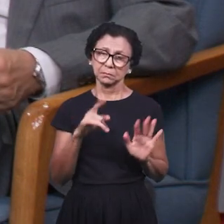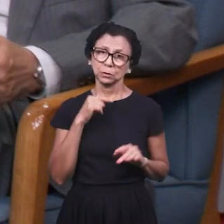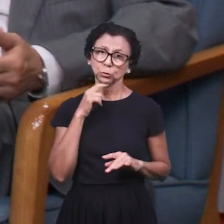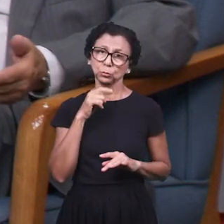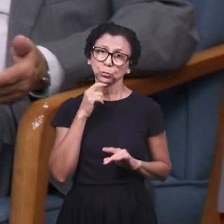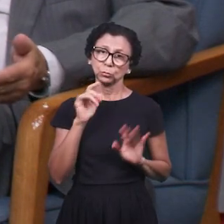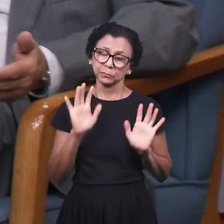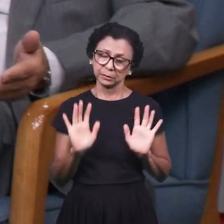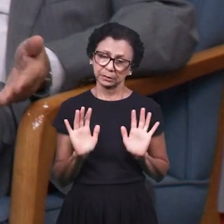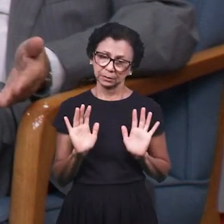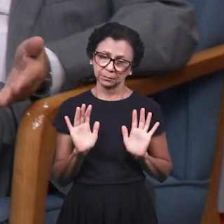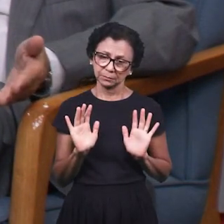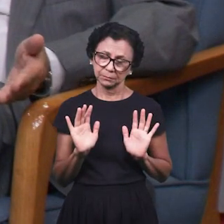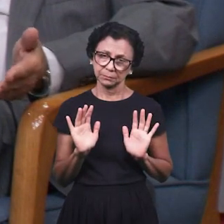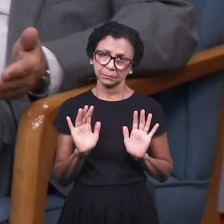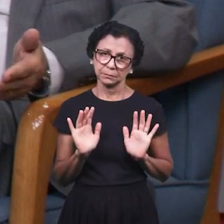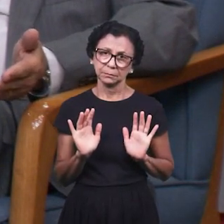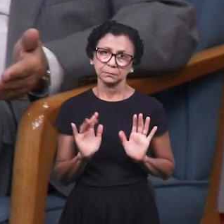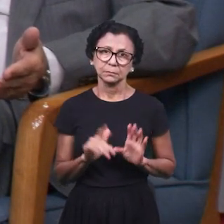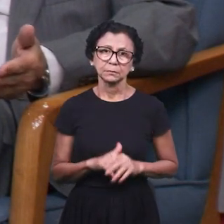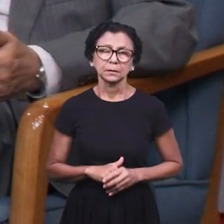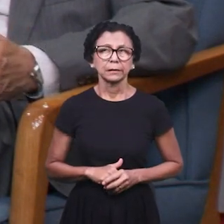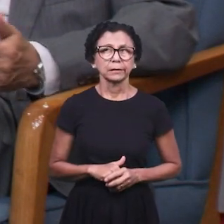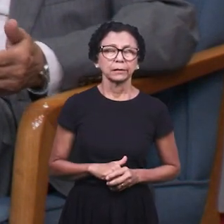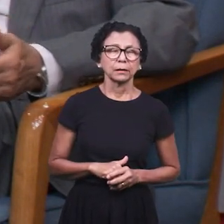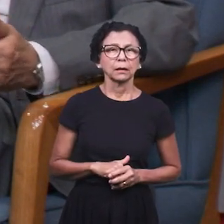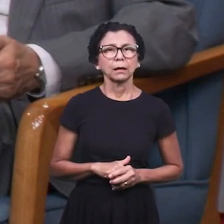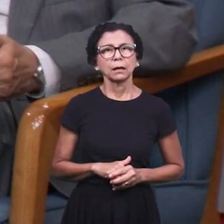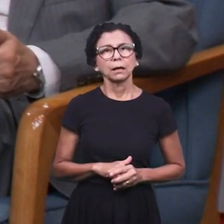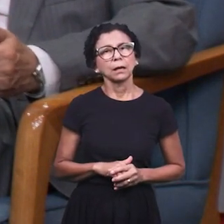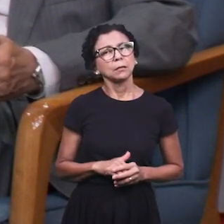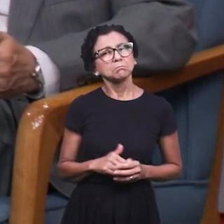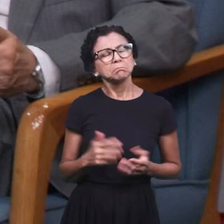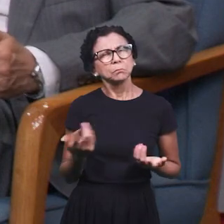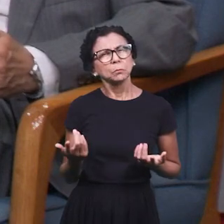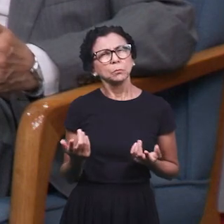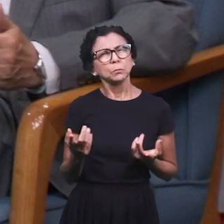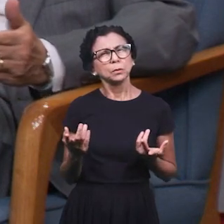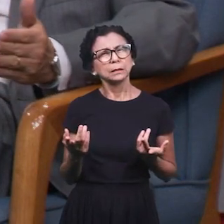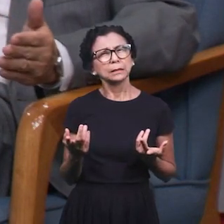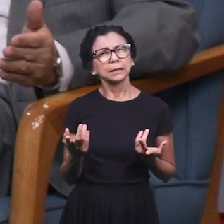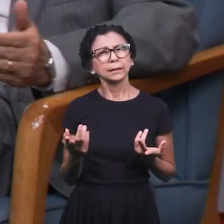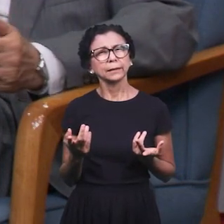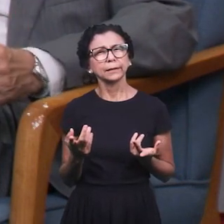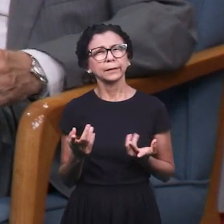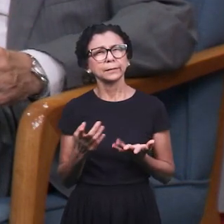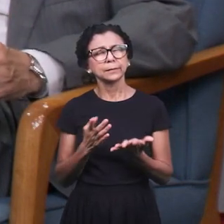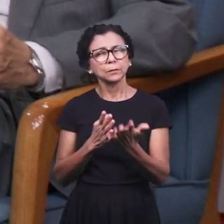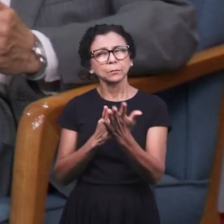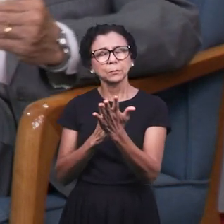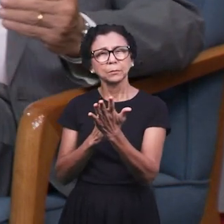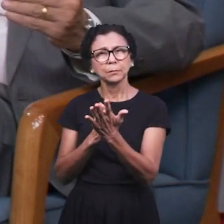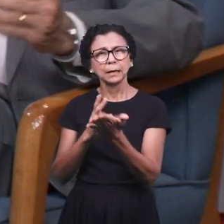disso. Supõe-se por causa da linha